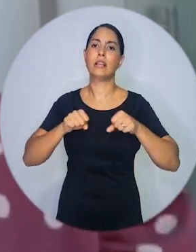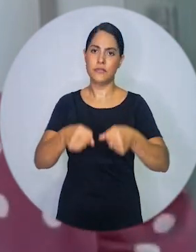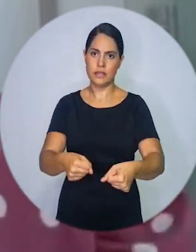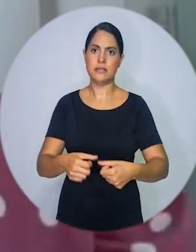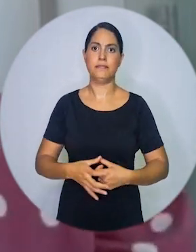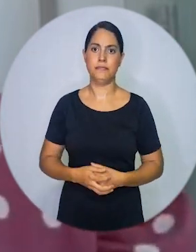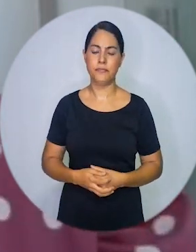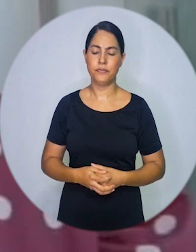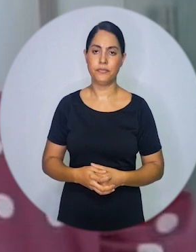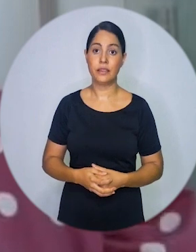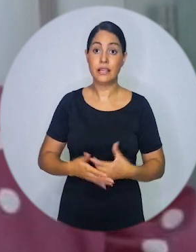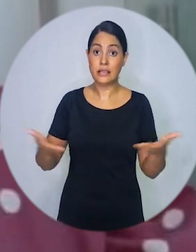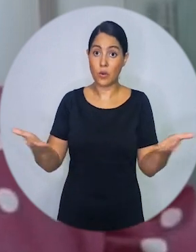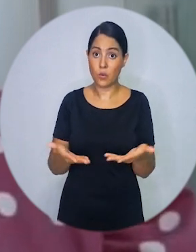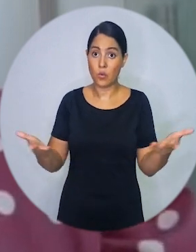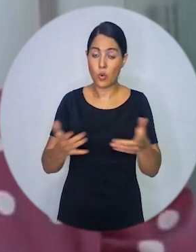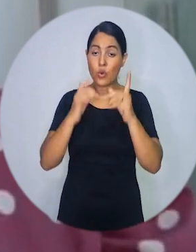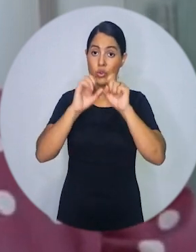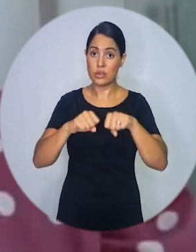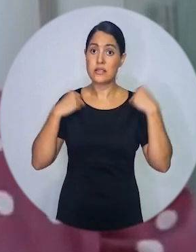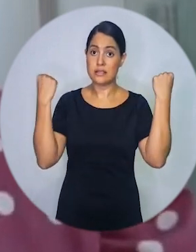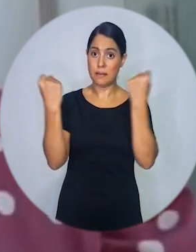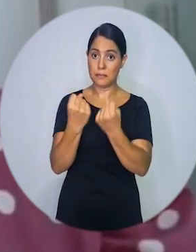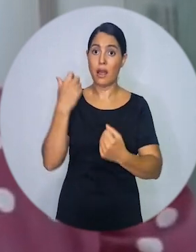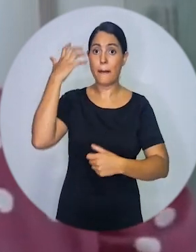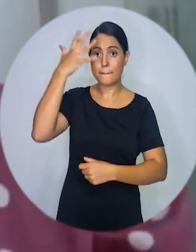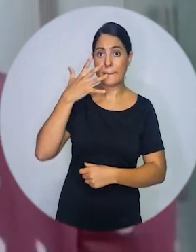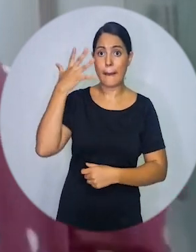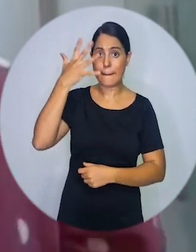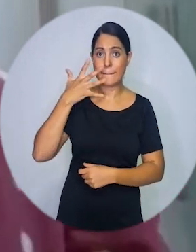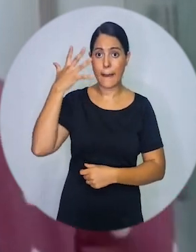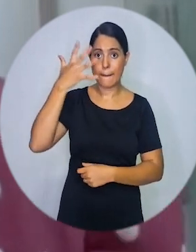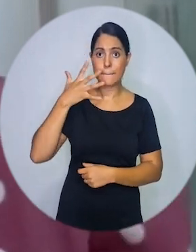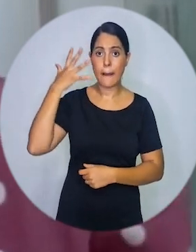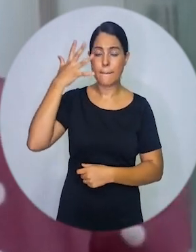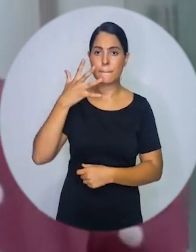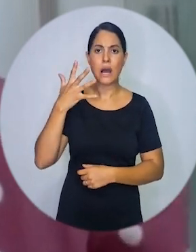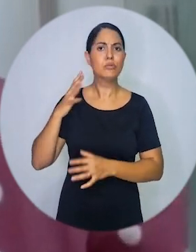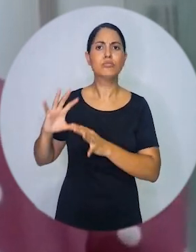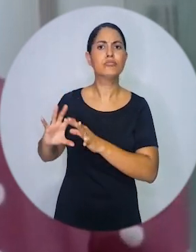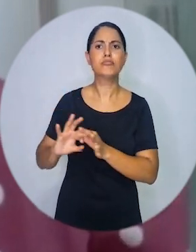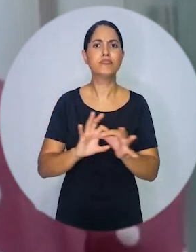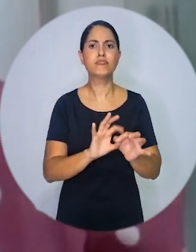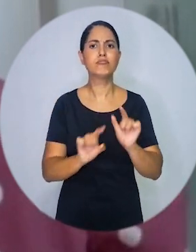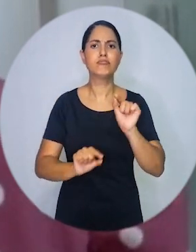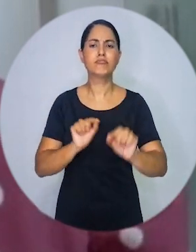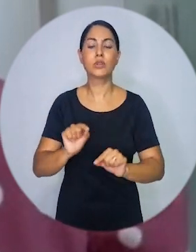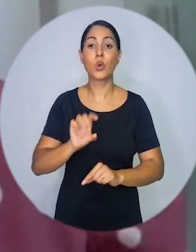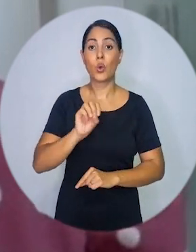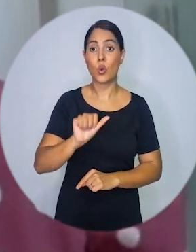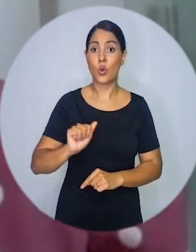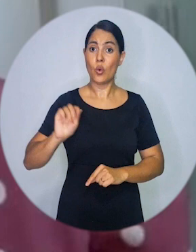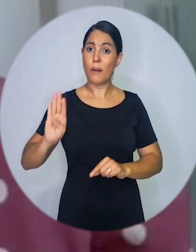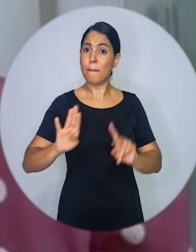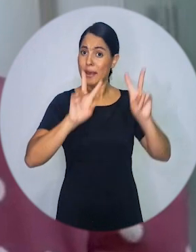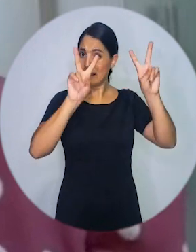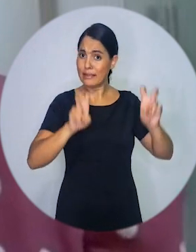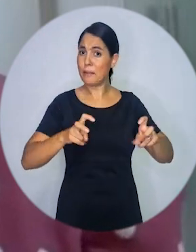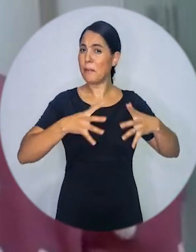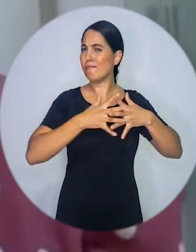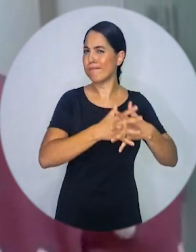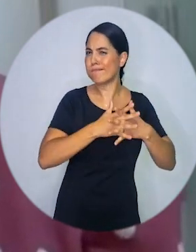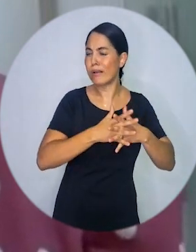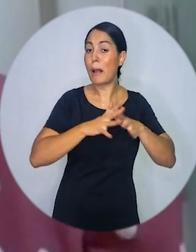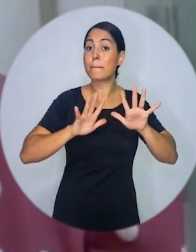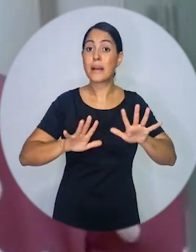nossa sociedade. Esse webinar é um reflexo do compromisso contínuo da OAB em